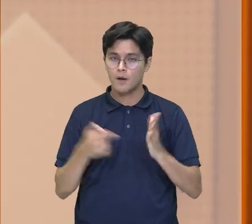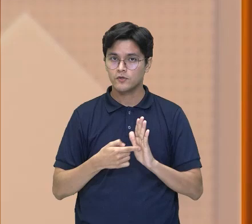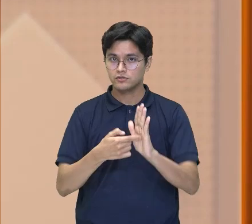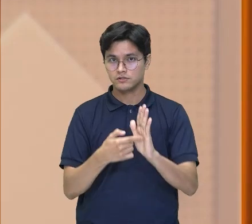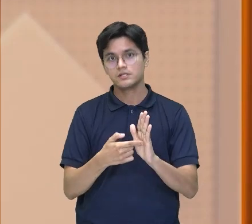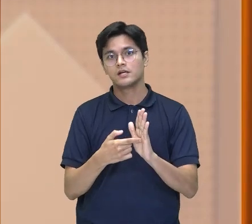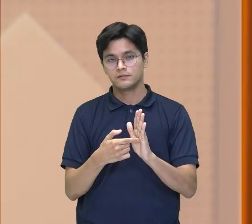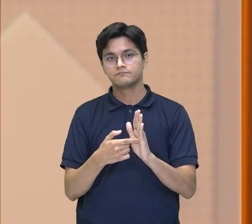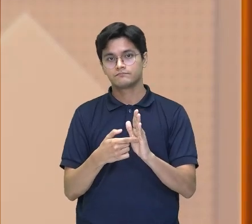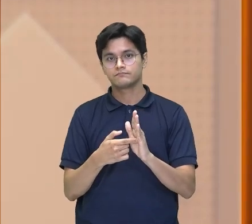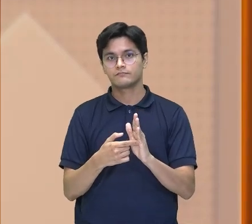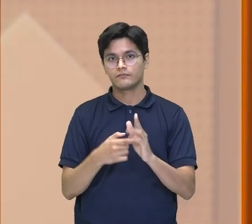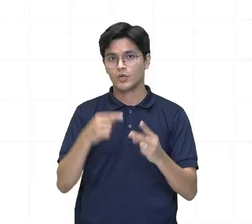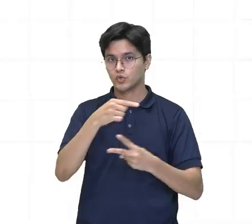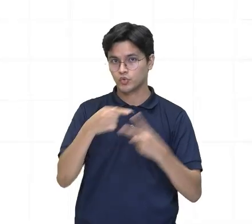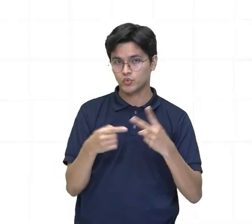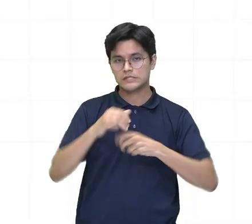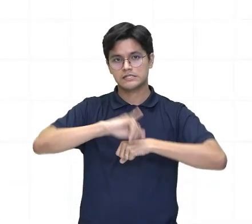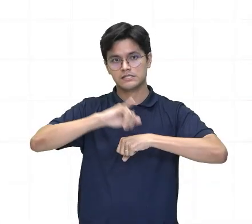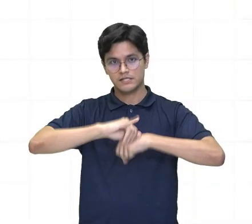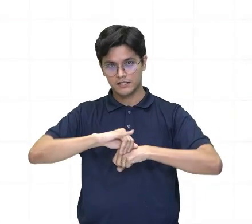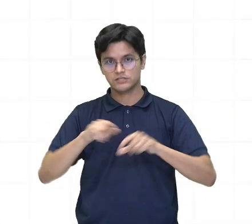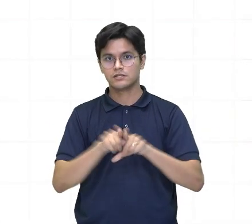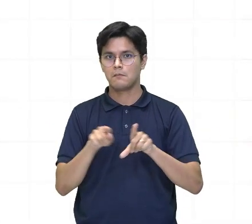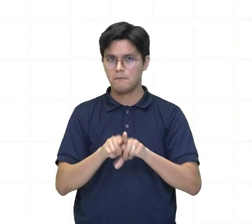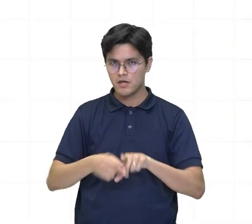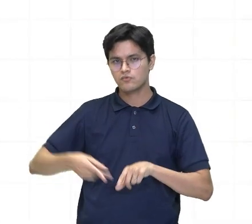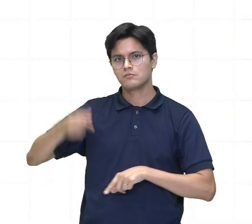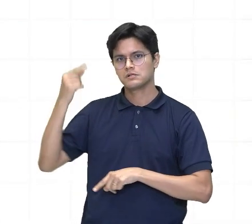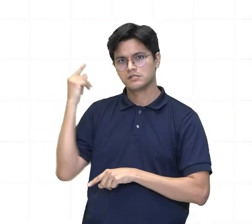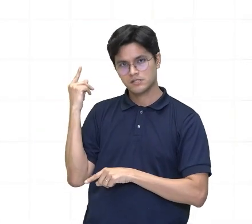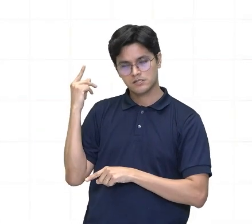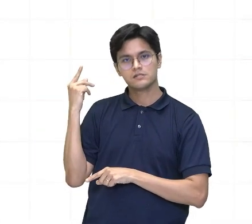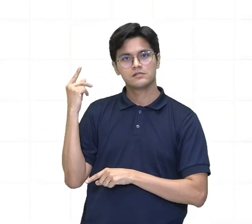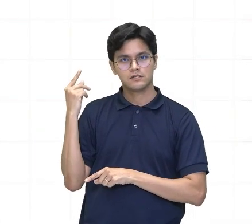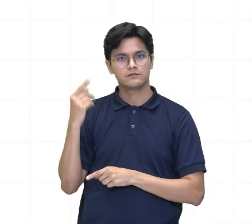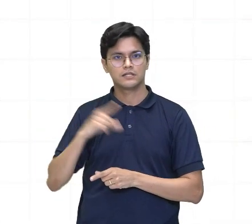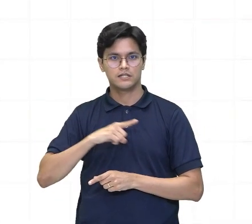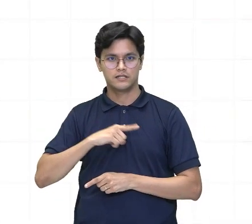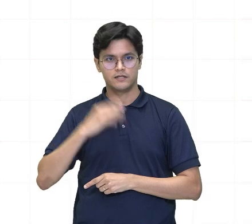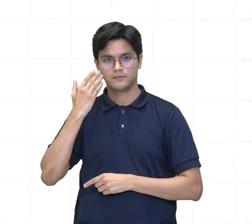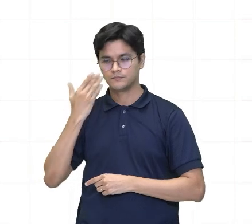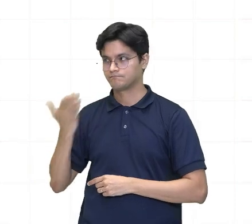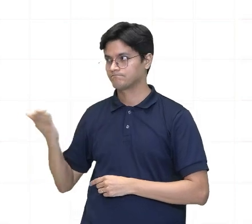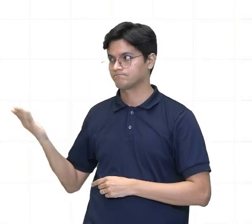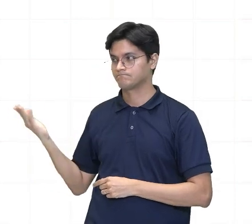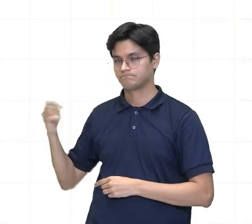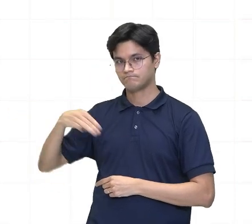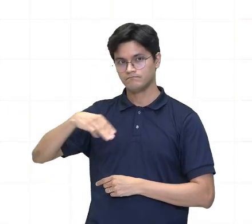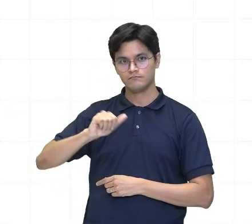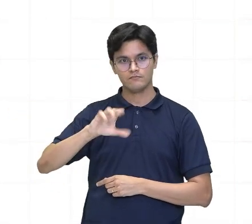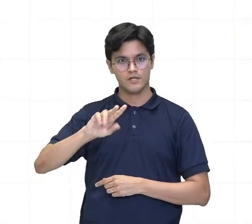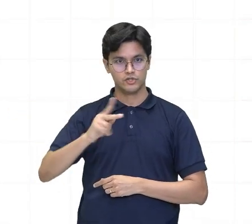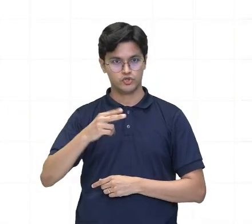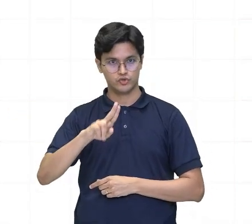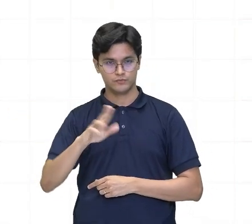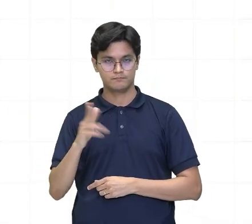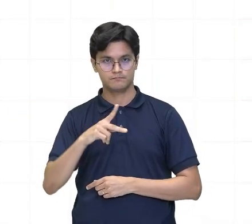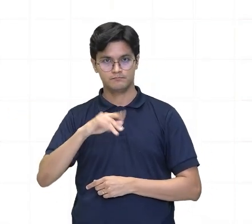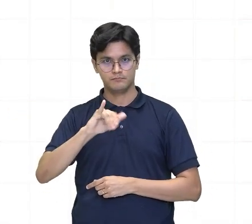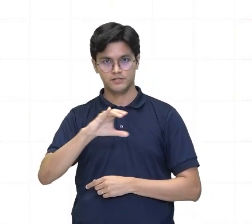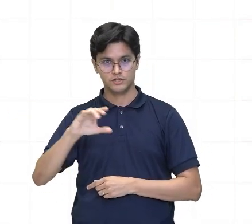cidades pré-colombianas. Olhem só. Temos aqui Machu Picchu, que fica no Peru, e também o templo